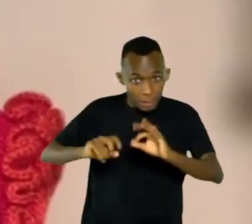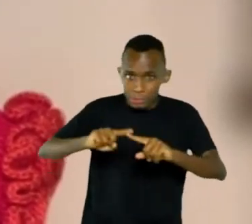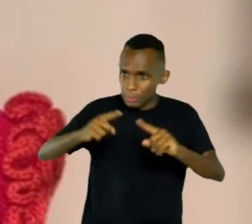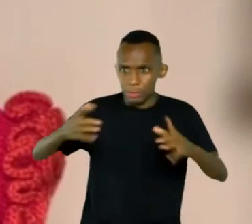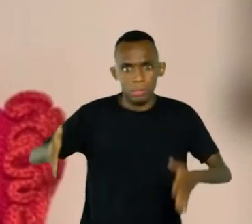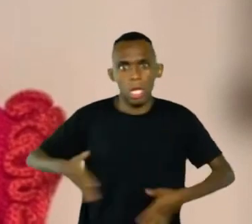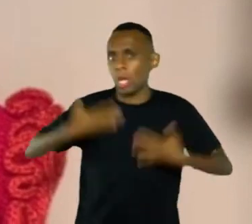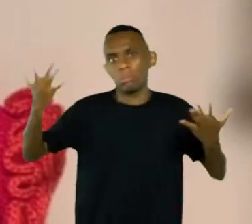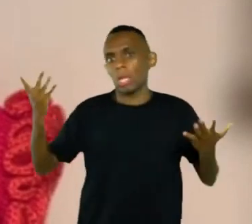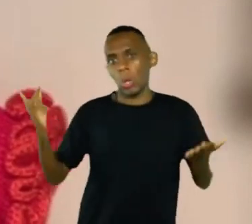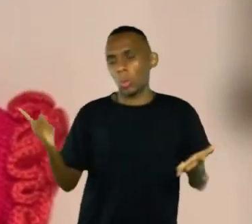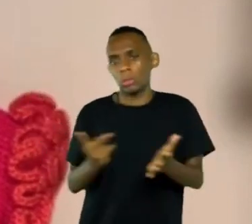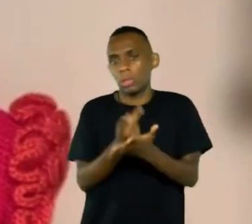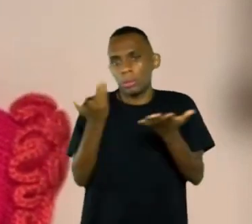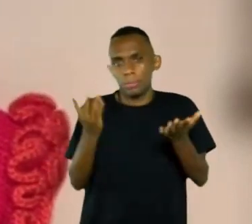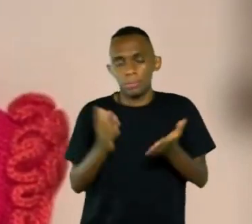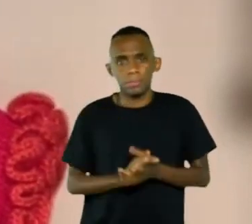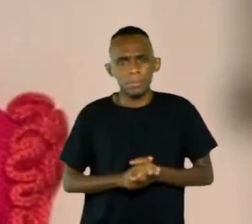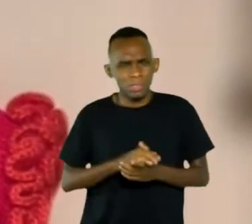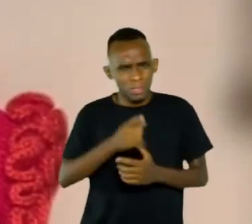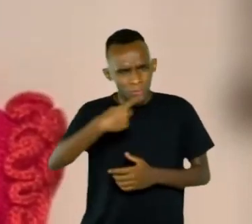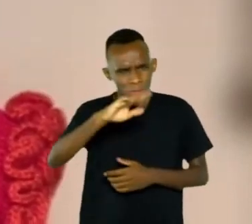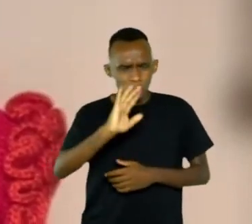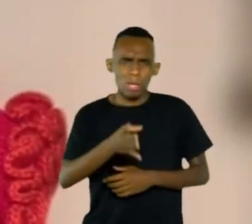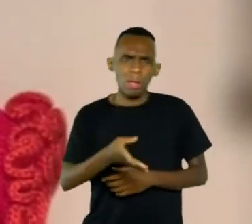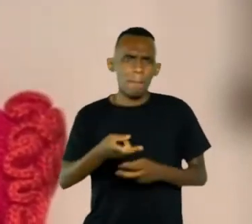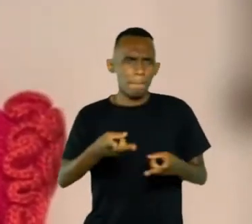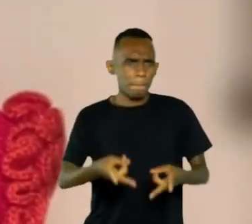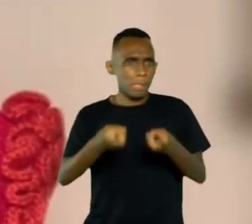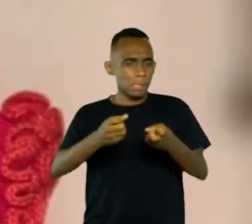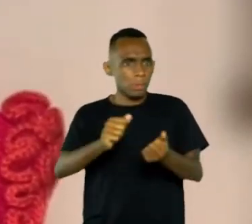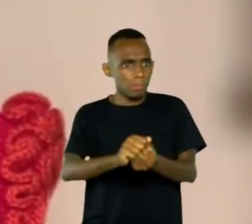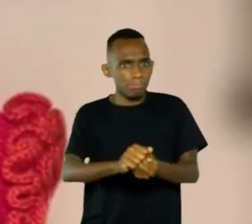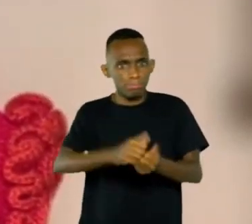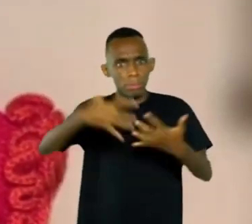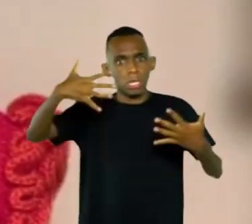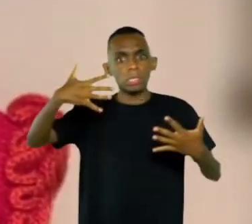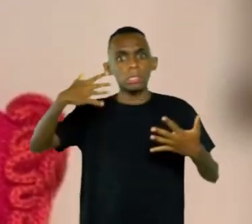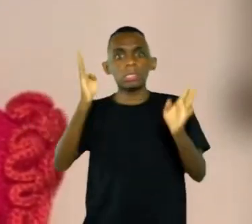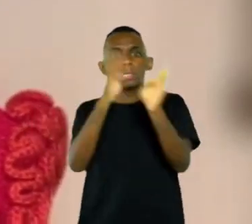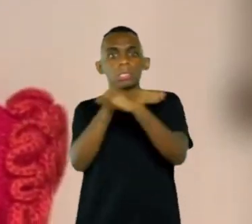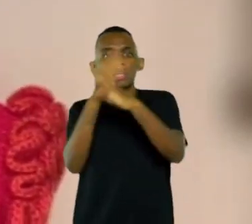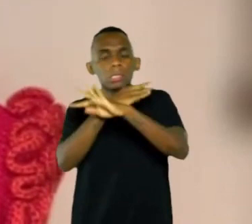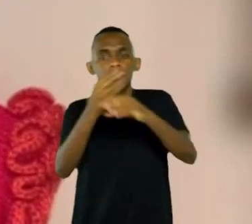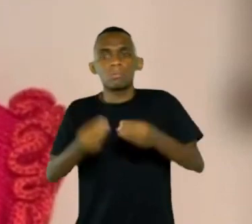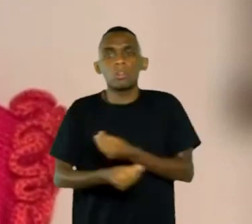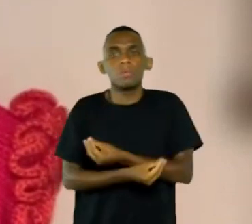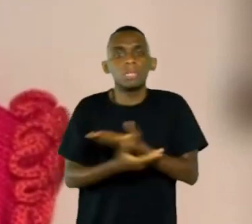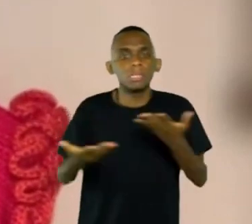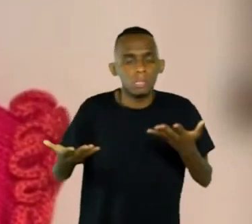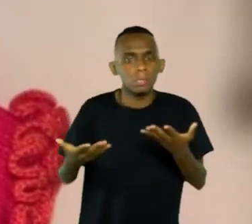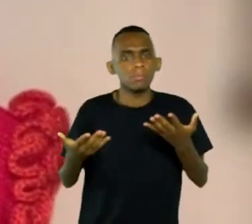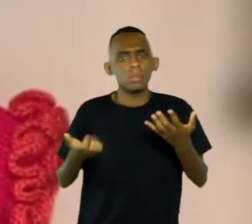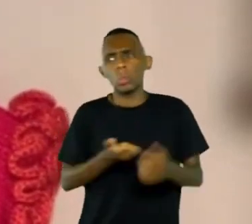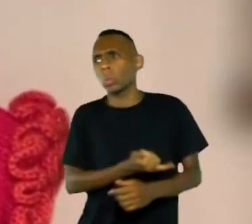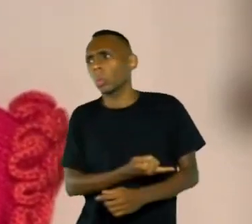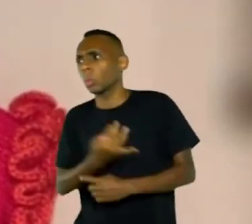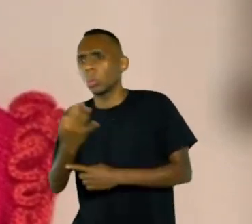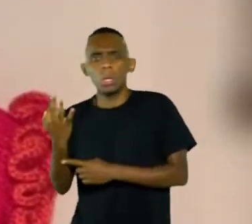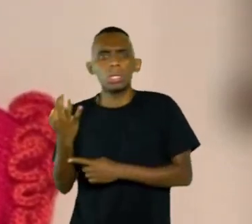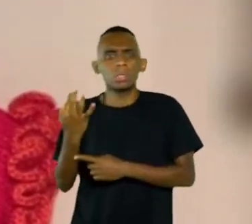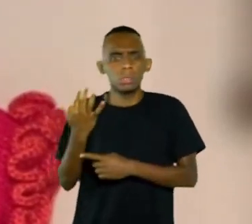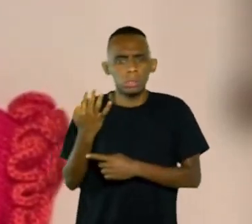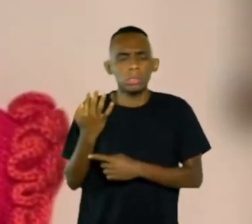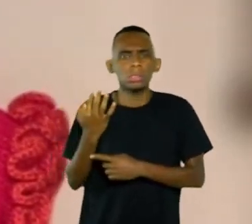que vai ser. Você já deve ter reparado nessa magia que a distração costuma oferecer. Quantas vezes nos prendemos a